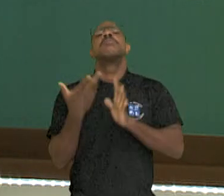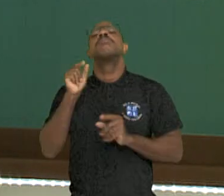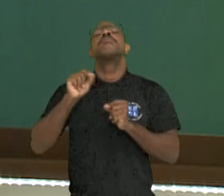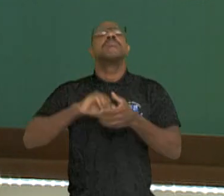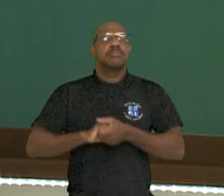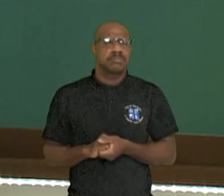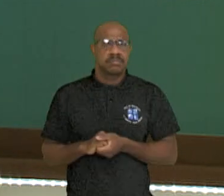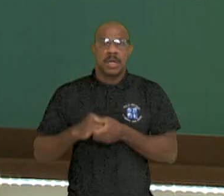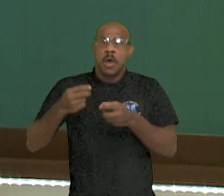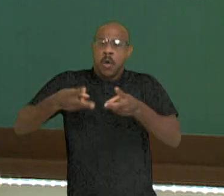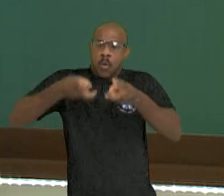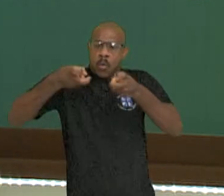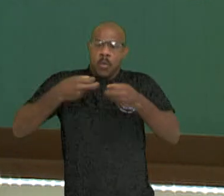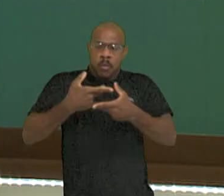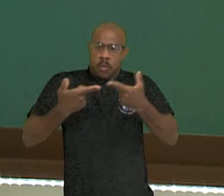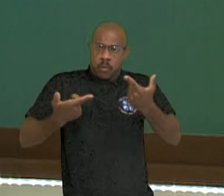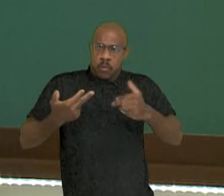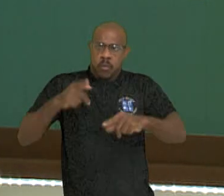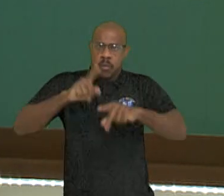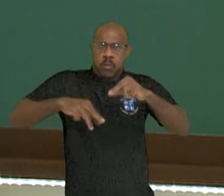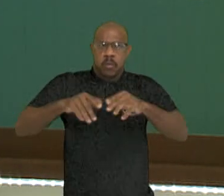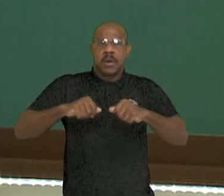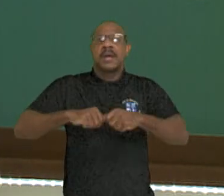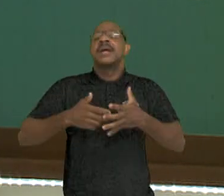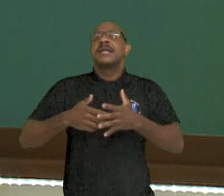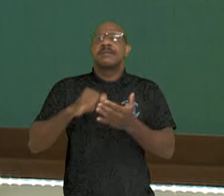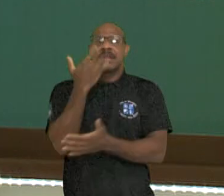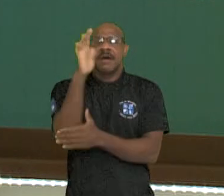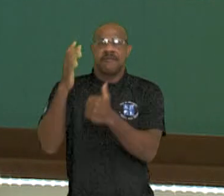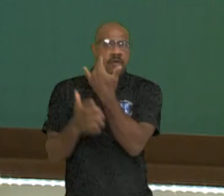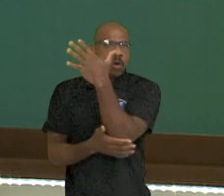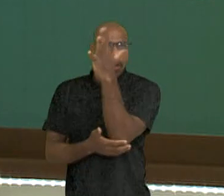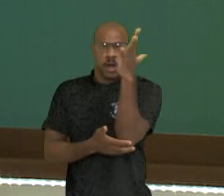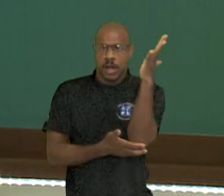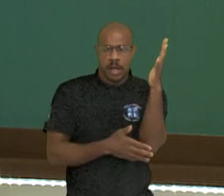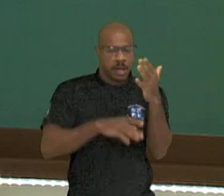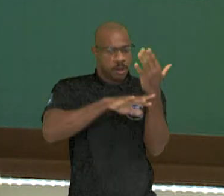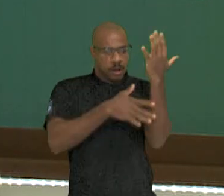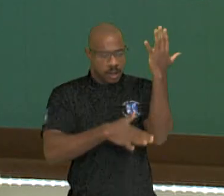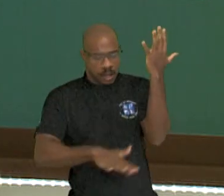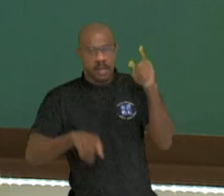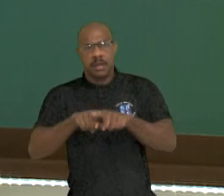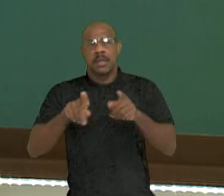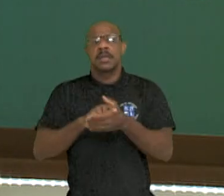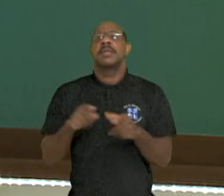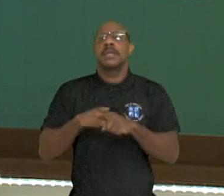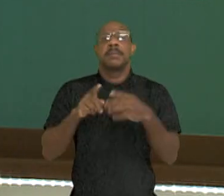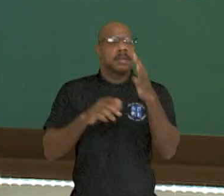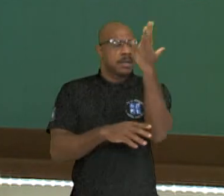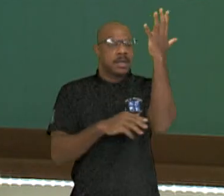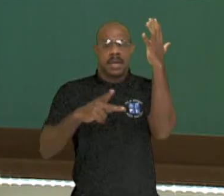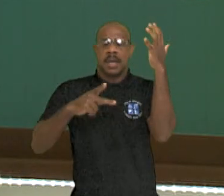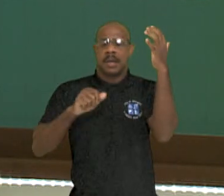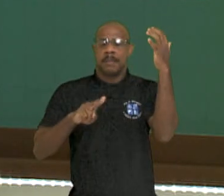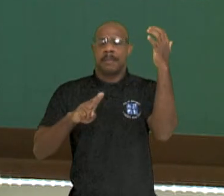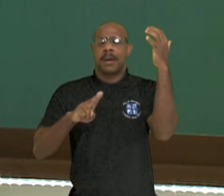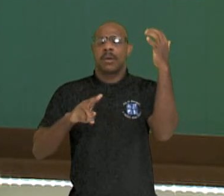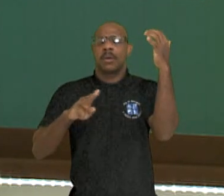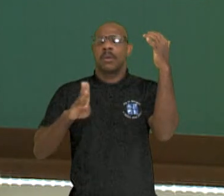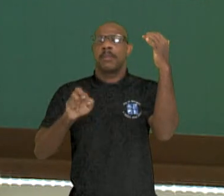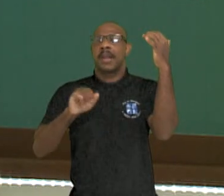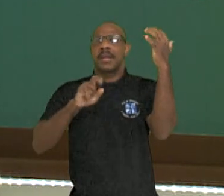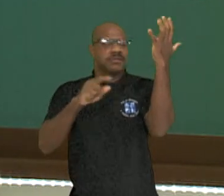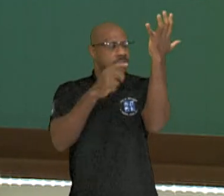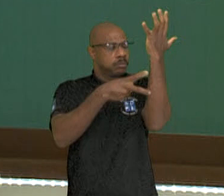A exploração dos recursos da floresta atlântica, principalmente do pau-brasil. O cultivo da cana-de-açúcar foi